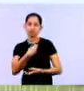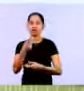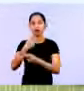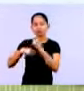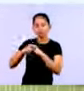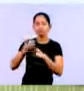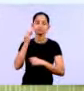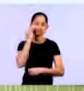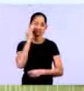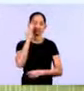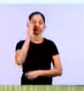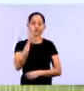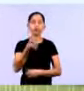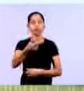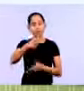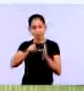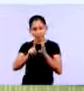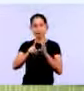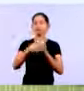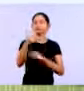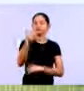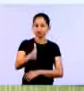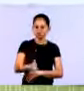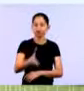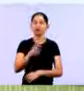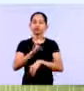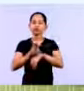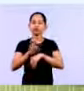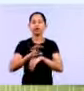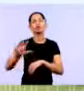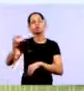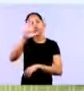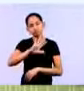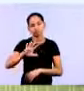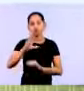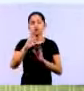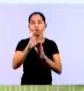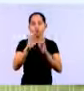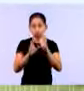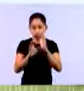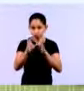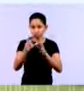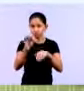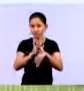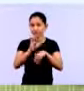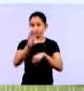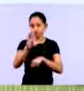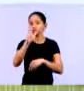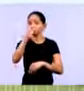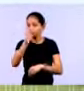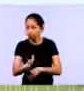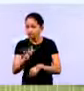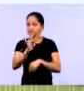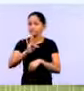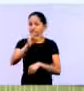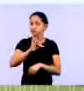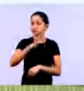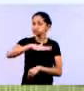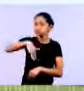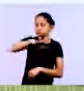O tributo, nós já vimos, é instituído pelo Estado, é instituído pela Constituição. Cada ente político tem a sua competência.